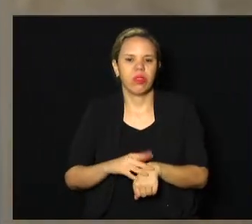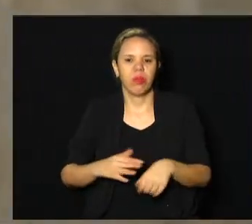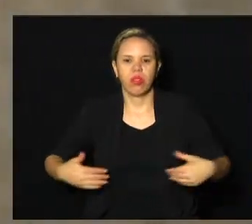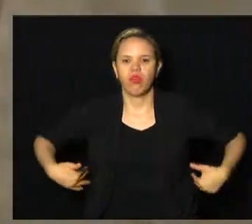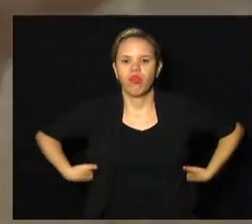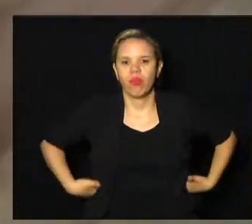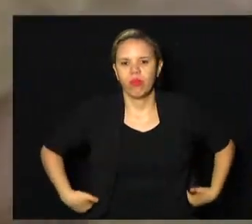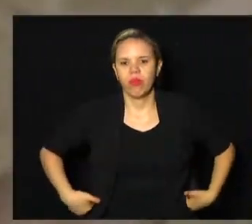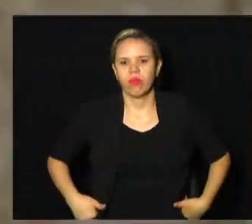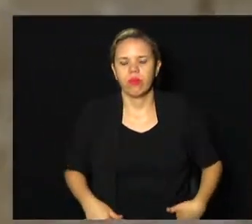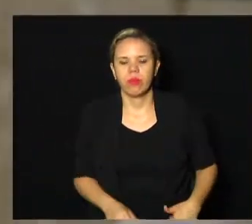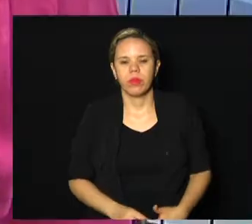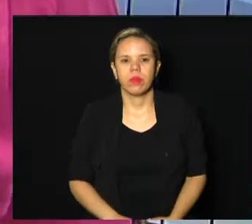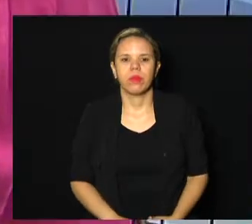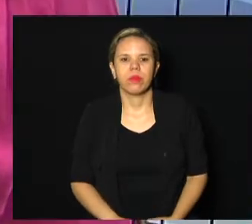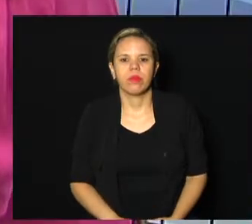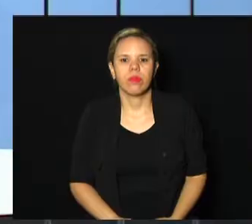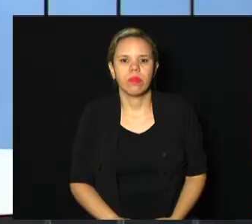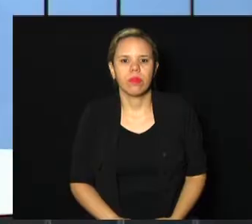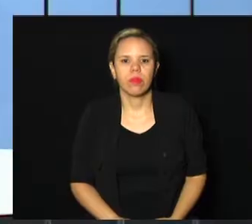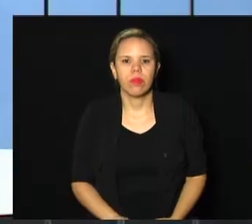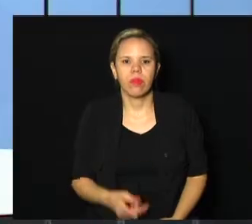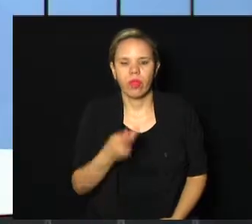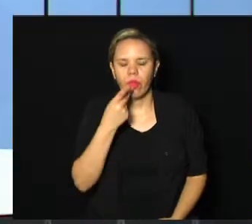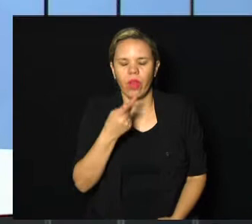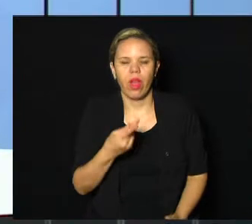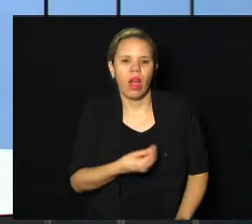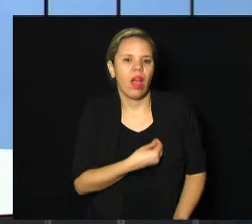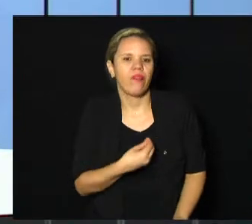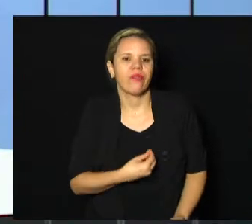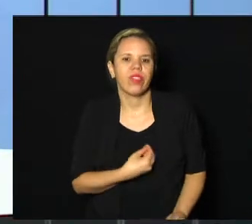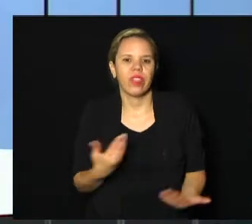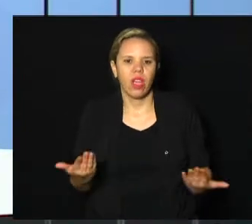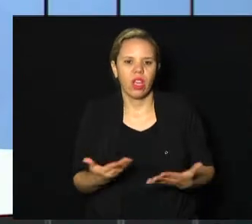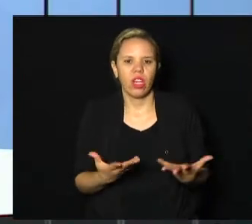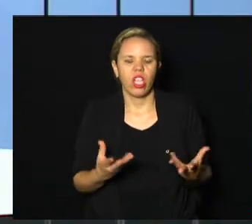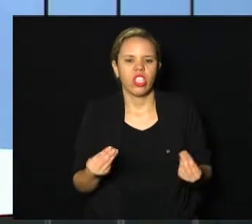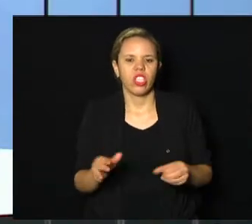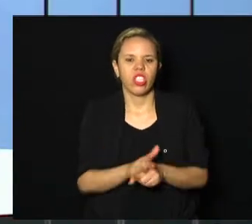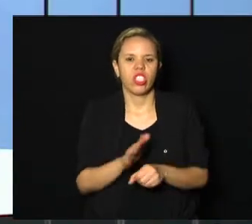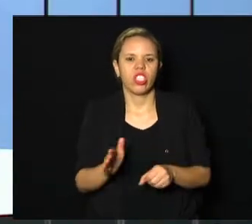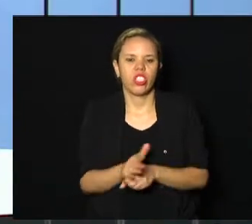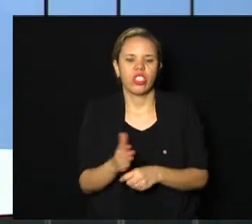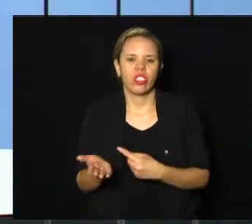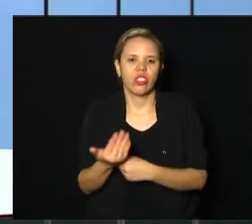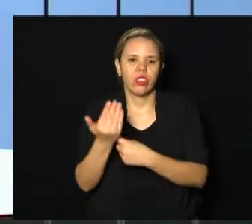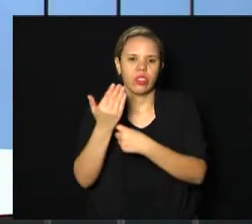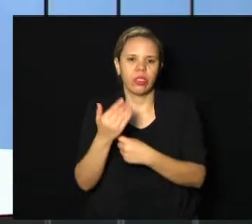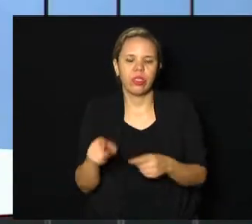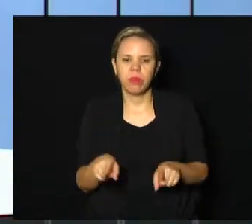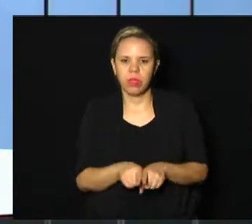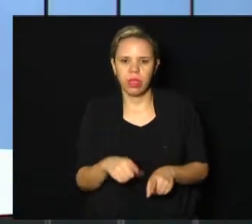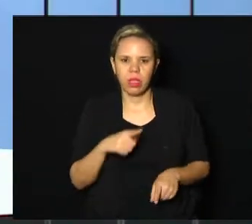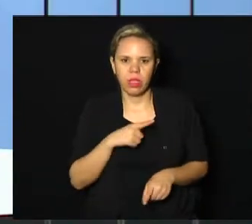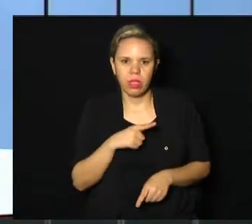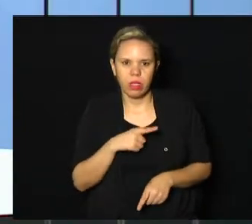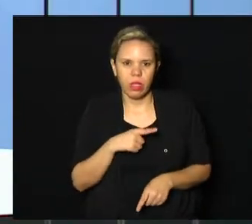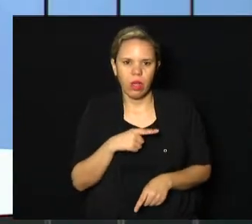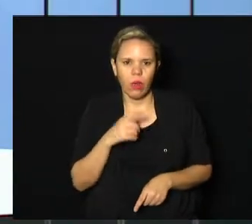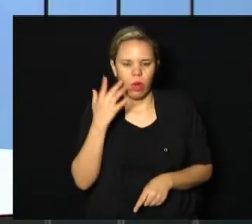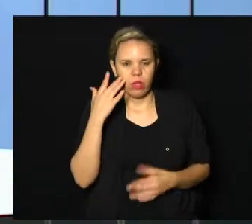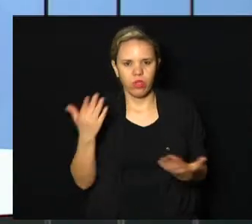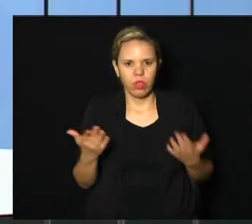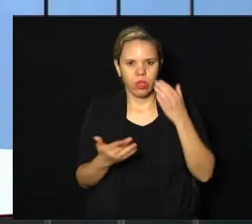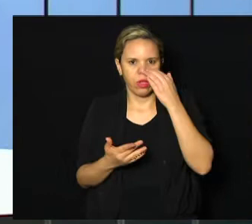né? Agora, doutor, a gente falou um pouquinho dessa vida moderna, né, cheia de tecnologia. Tem uma tecnologia que eu acho que está